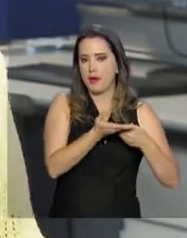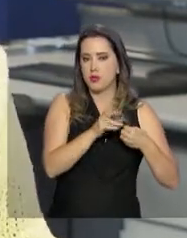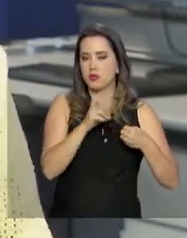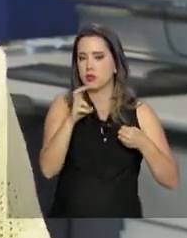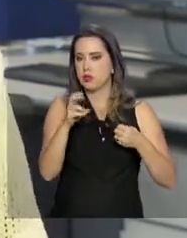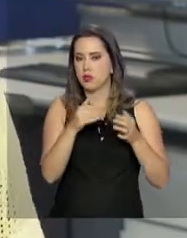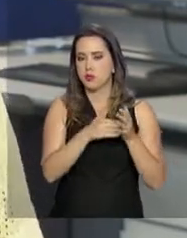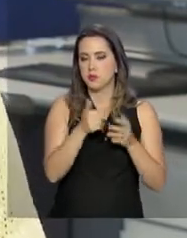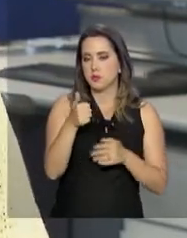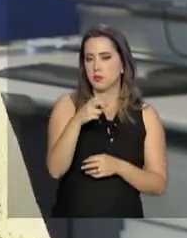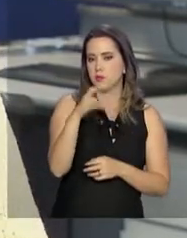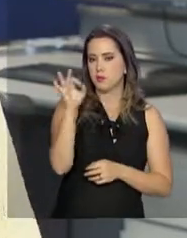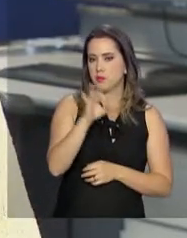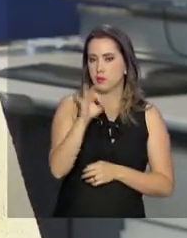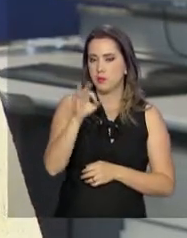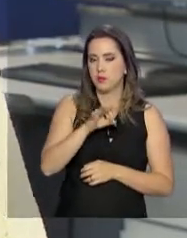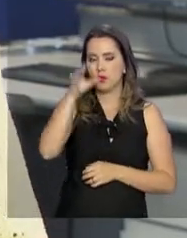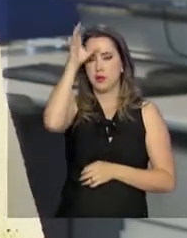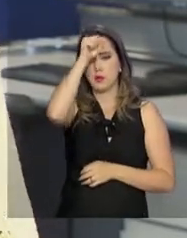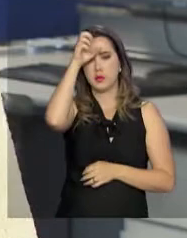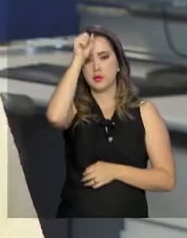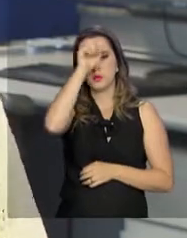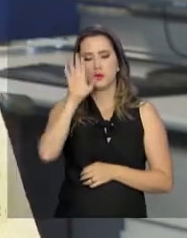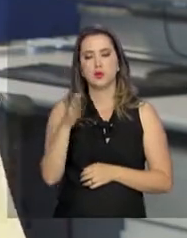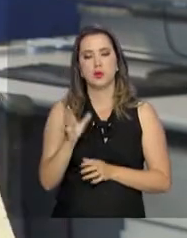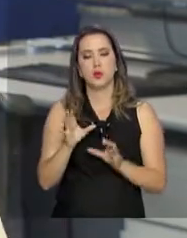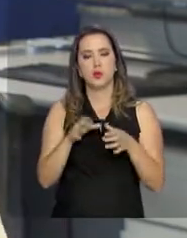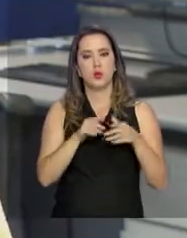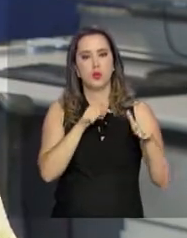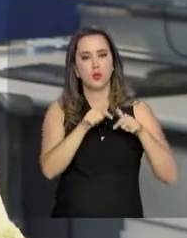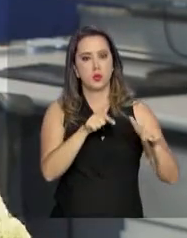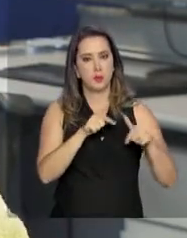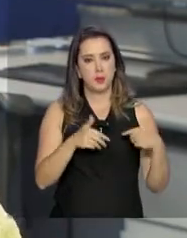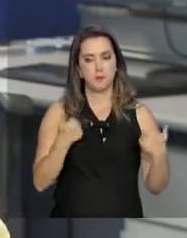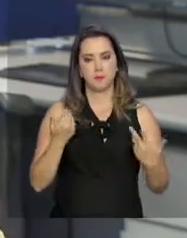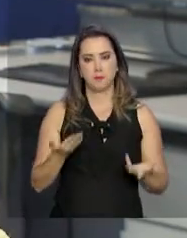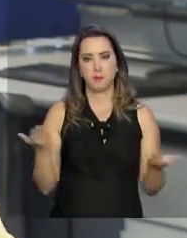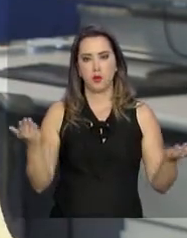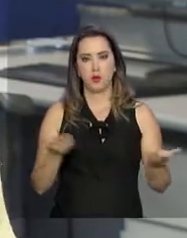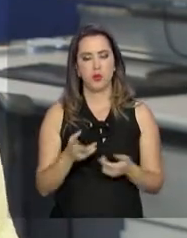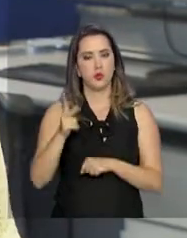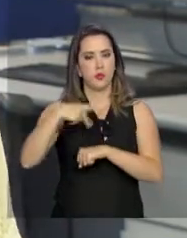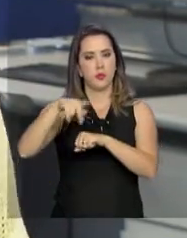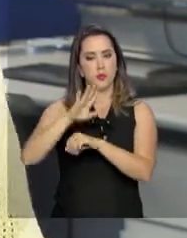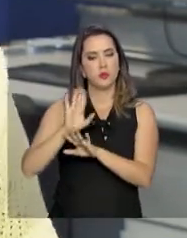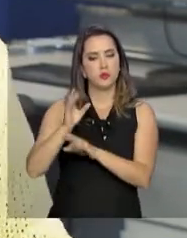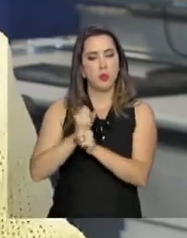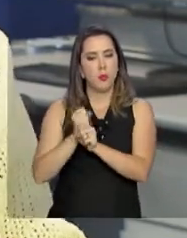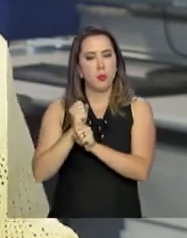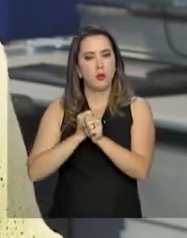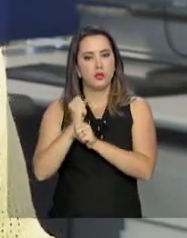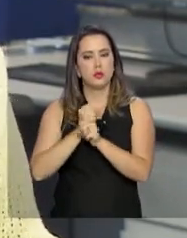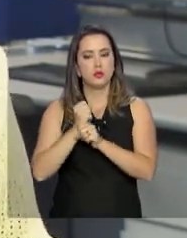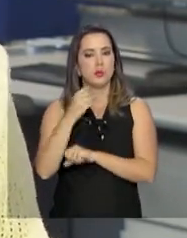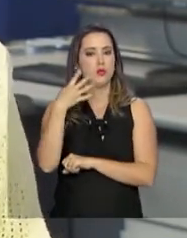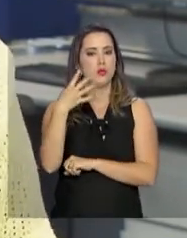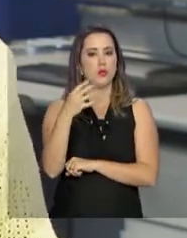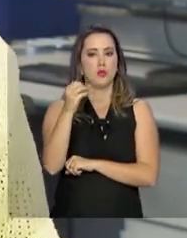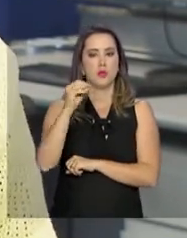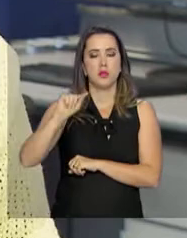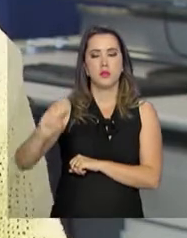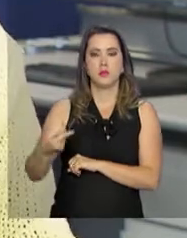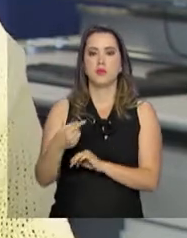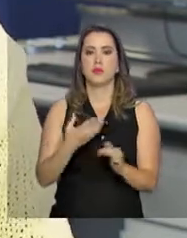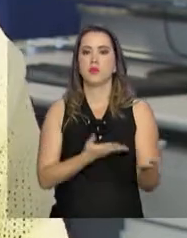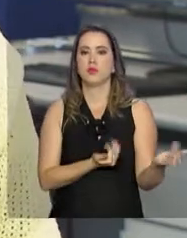cinco e 15 por cento de aprendizes entre seus funcionários hoje o país tem uma média anual de 400 mil jovens